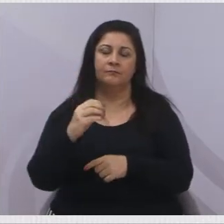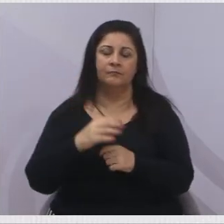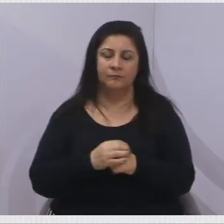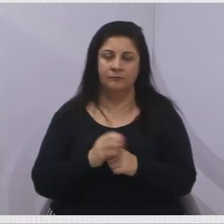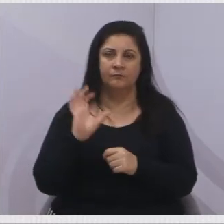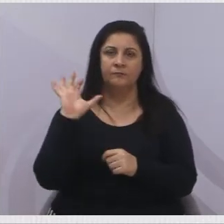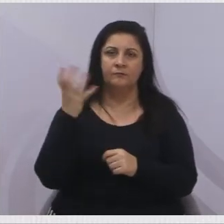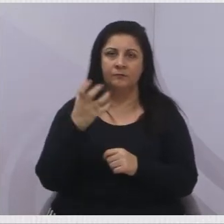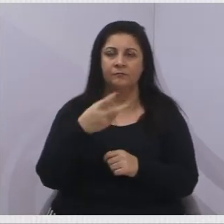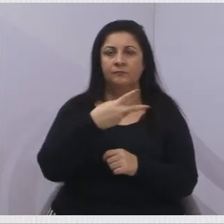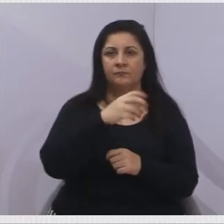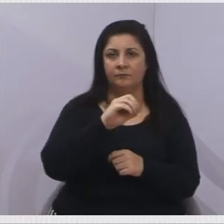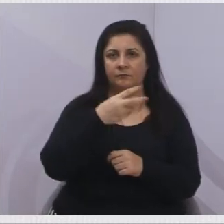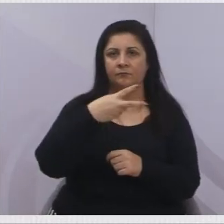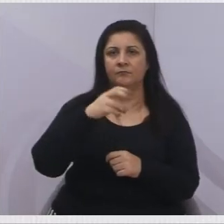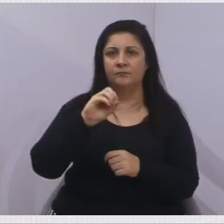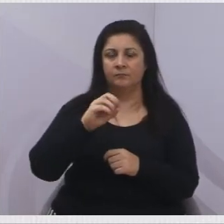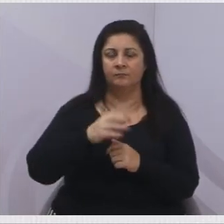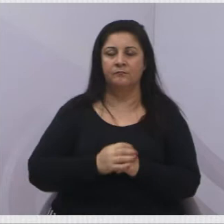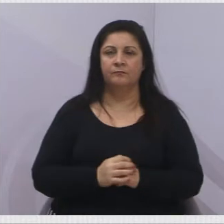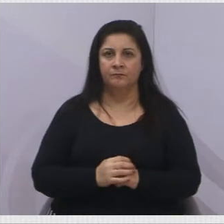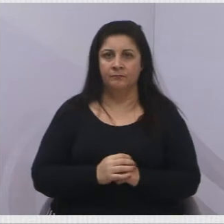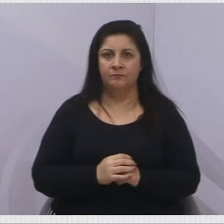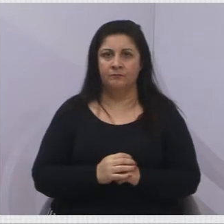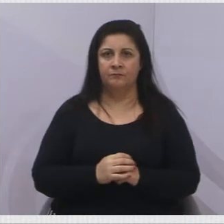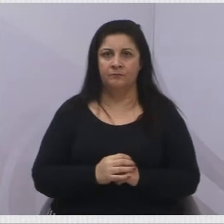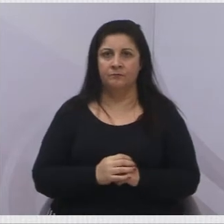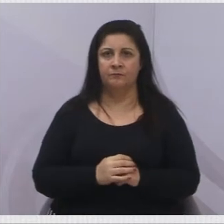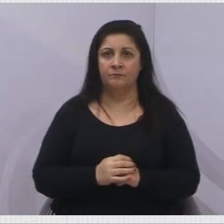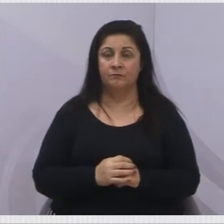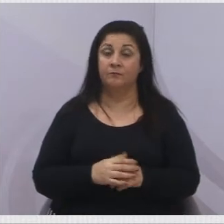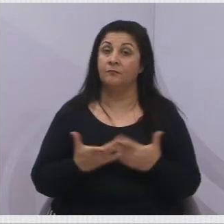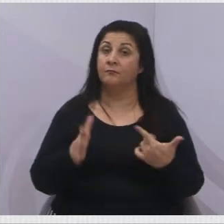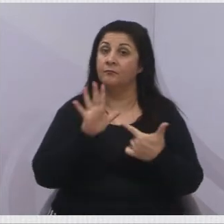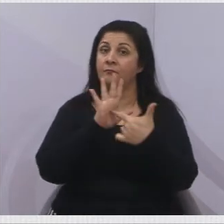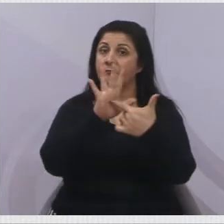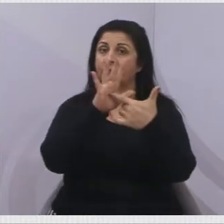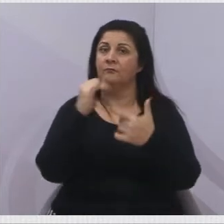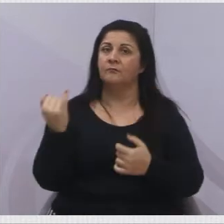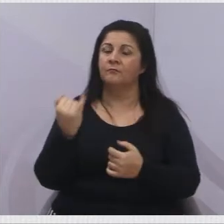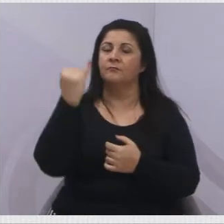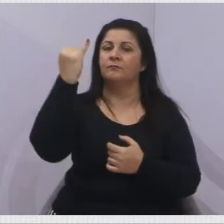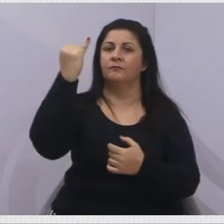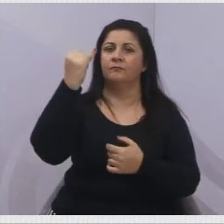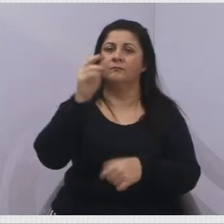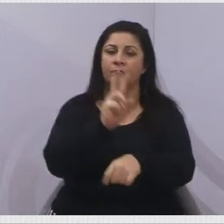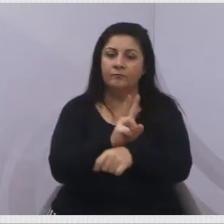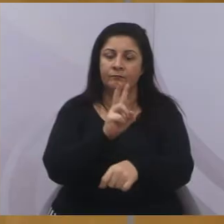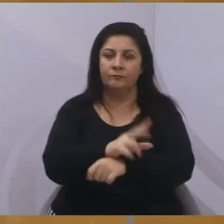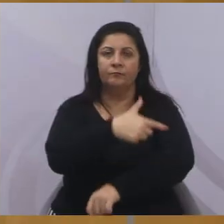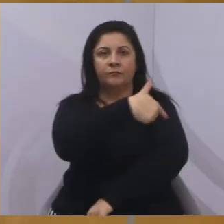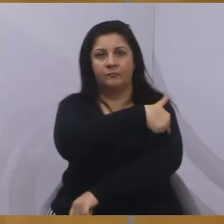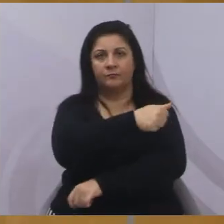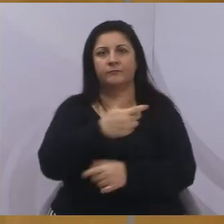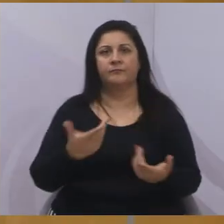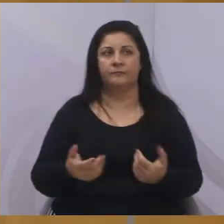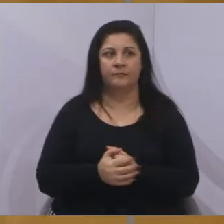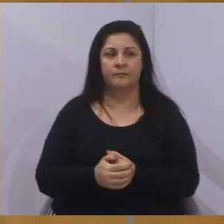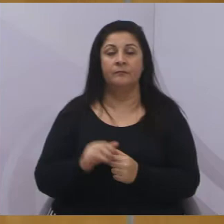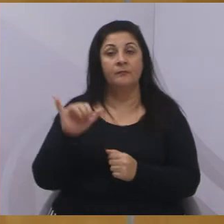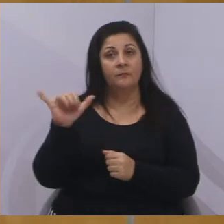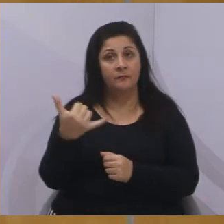de 2020, para a gente dar uma elevada na cobertura vacinal no município.